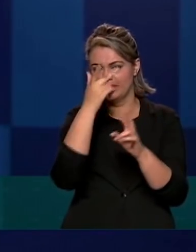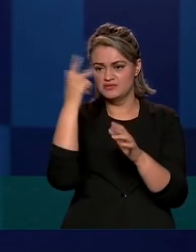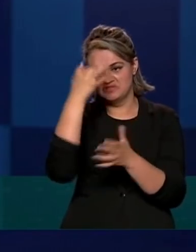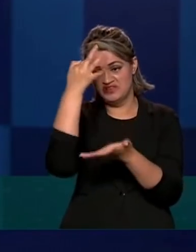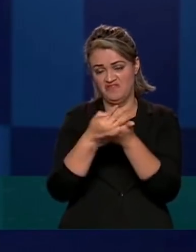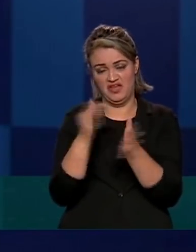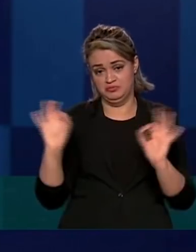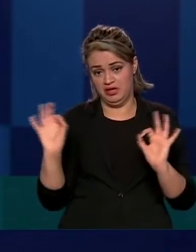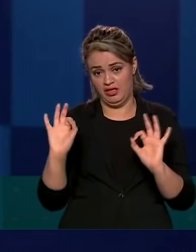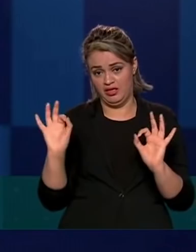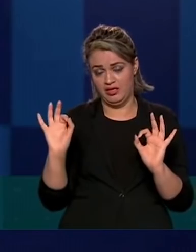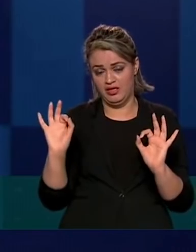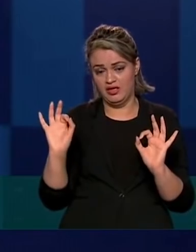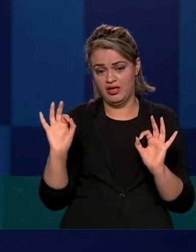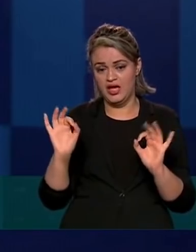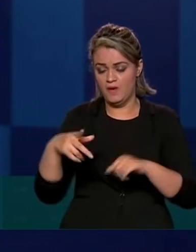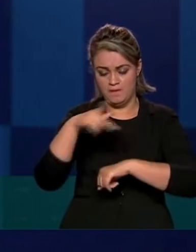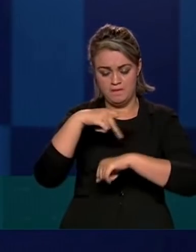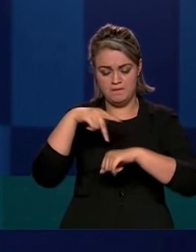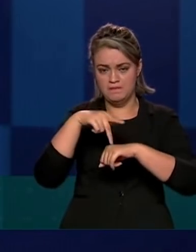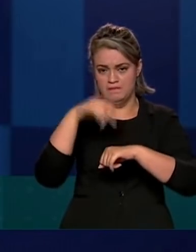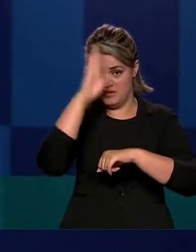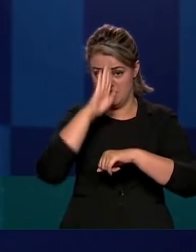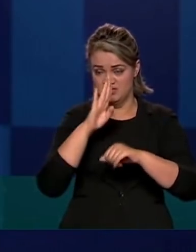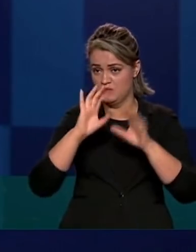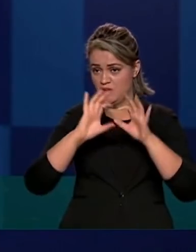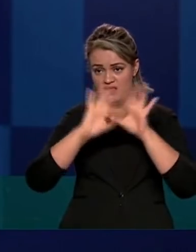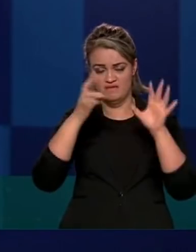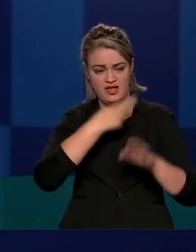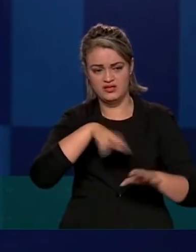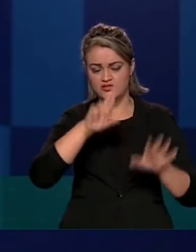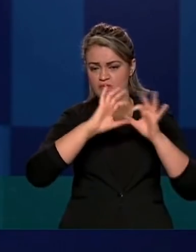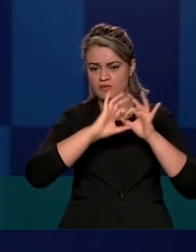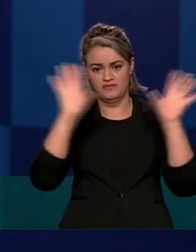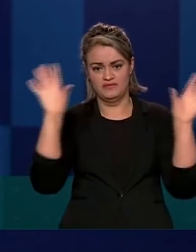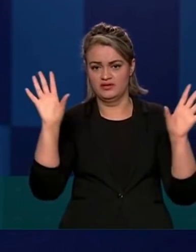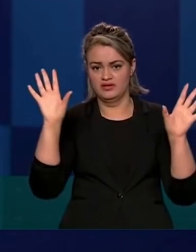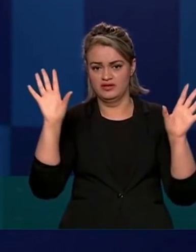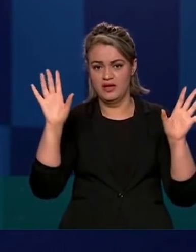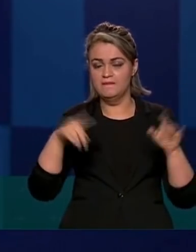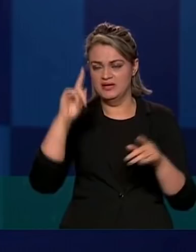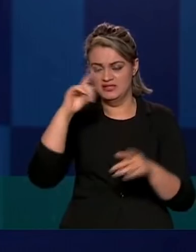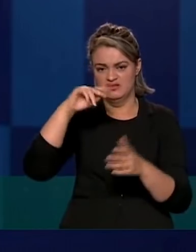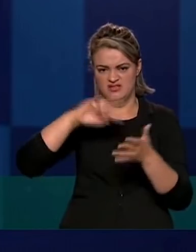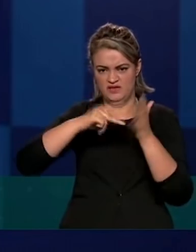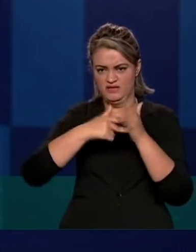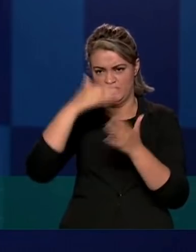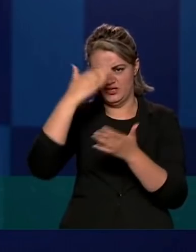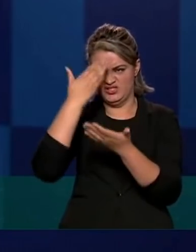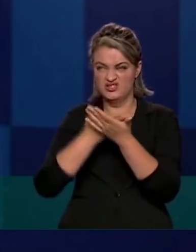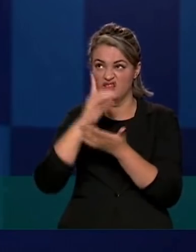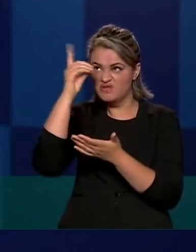fé. Isso é um país laico. Mas um país laico não é um país ateu.